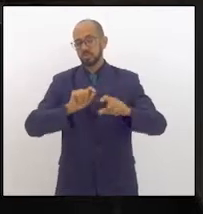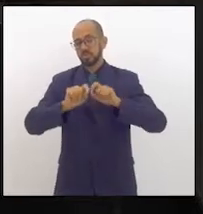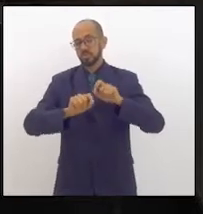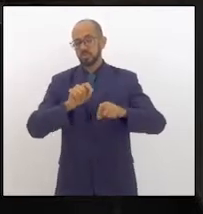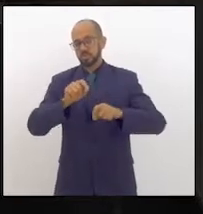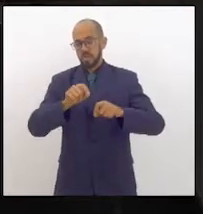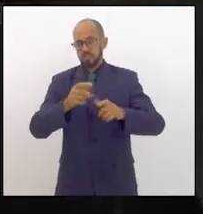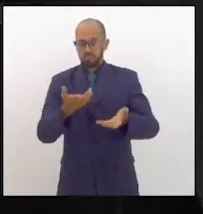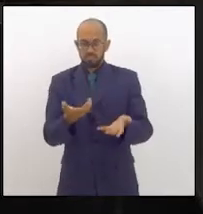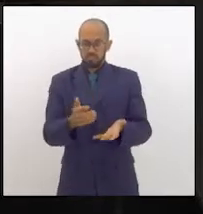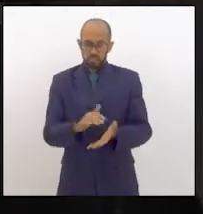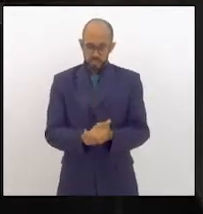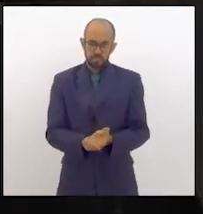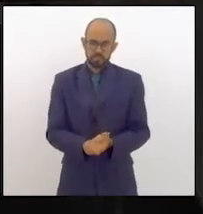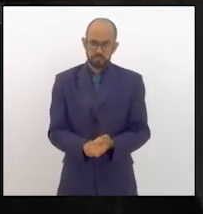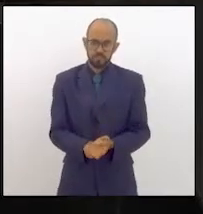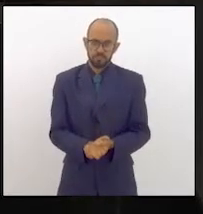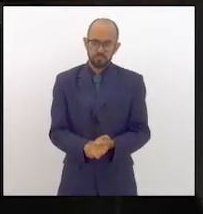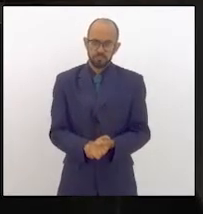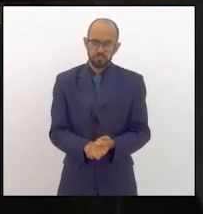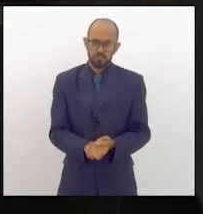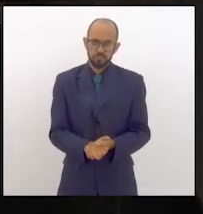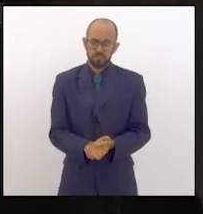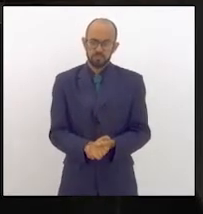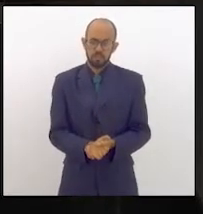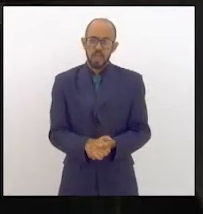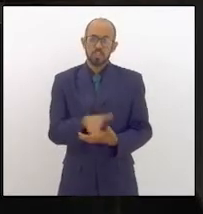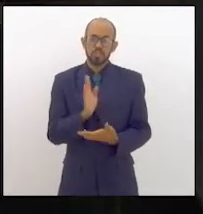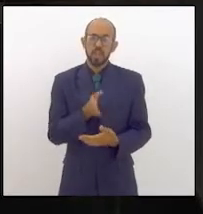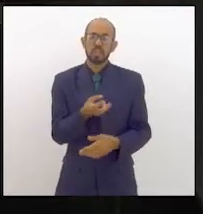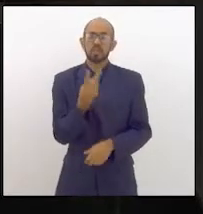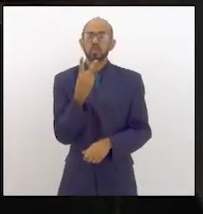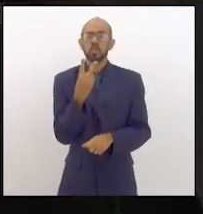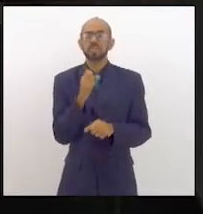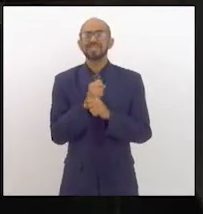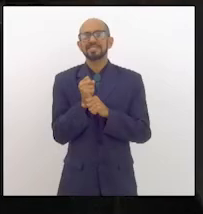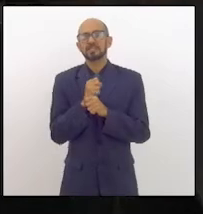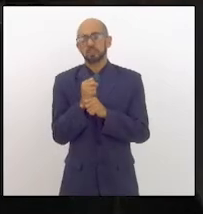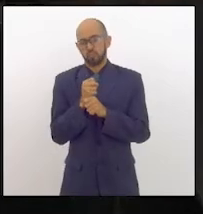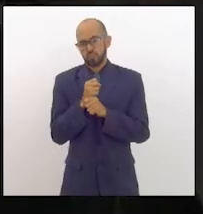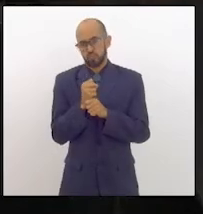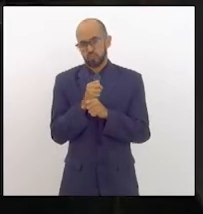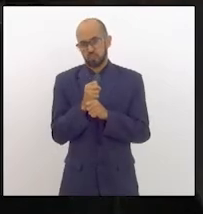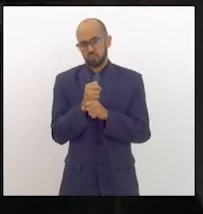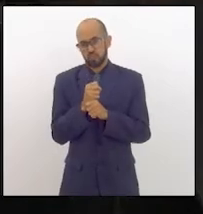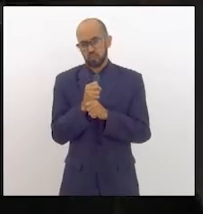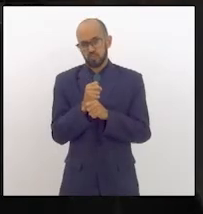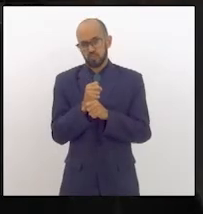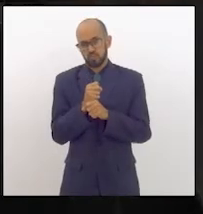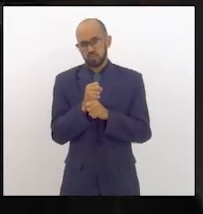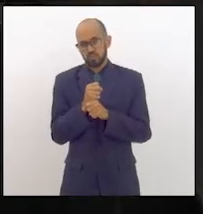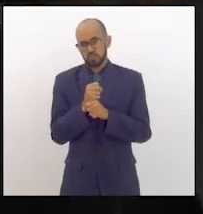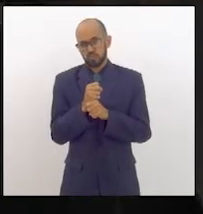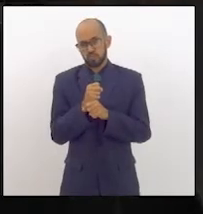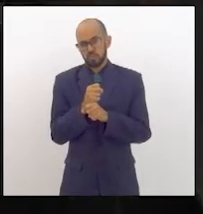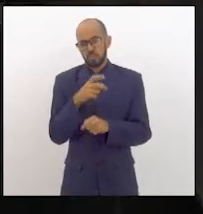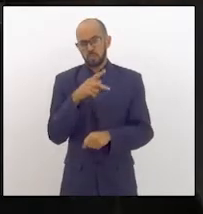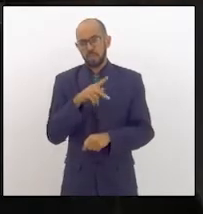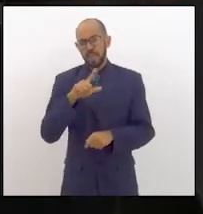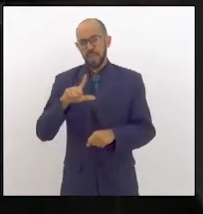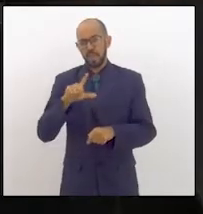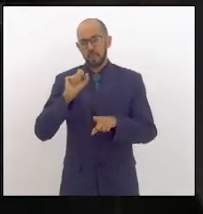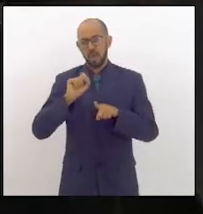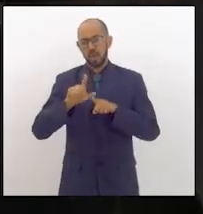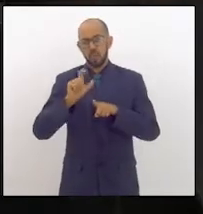falo mais uma vez que já tem de ação dois anos dois anos que o projeto que é o